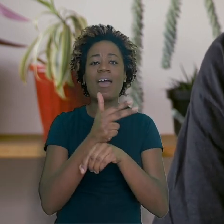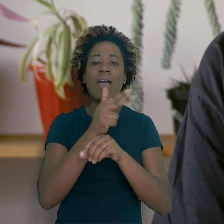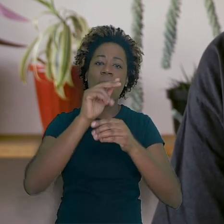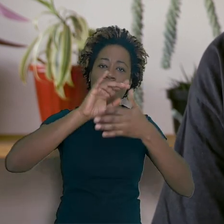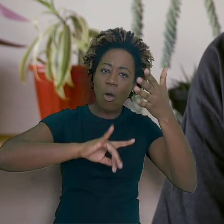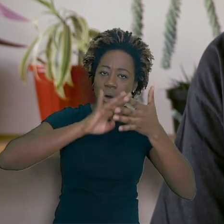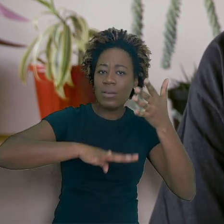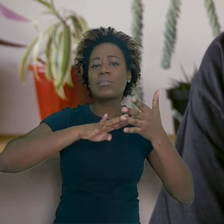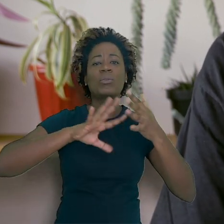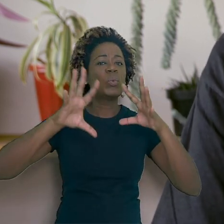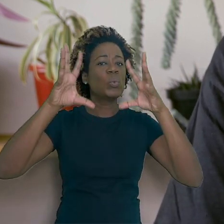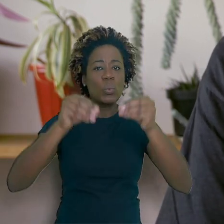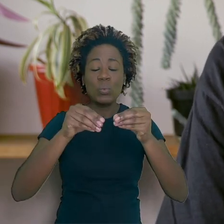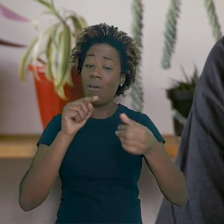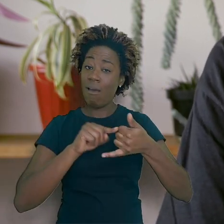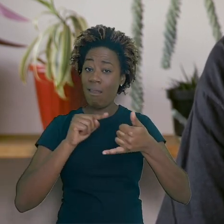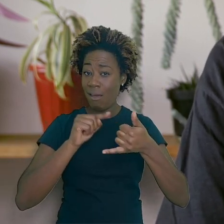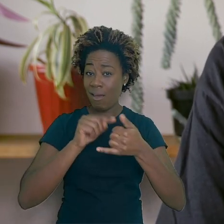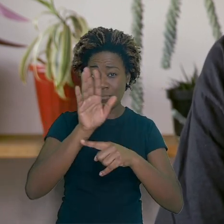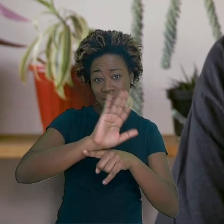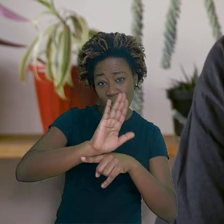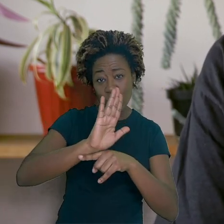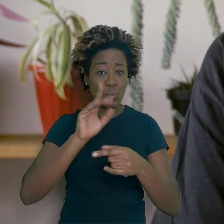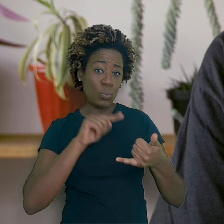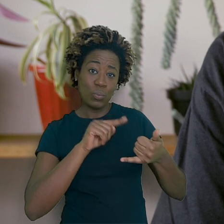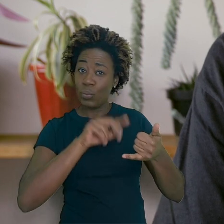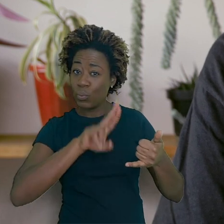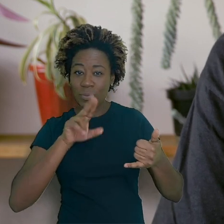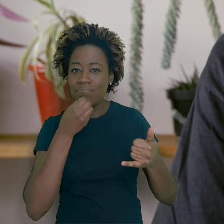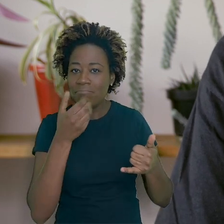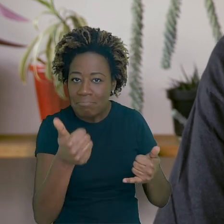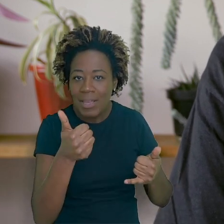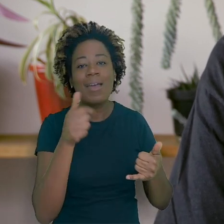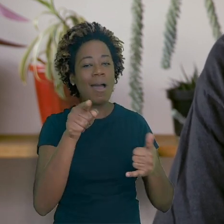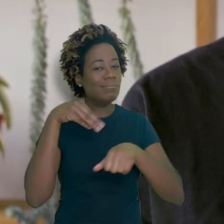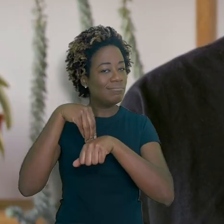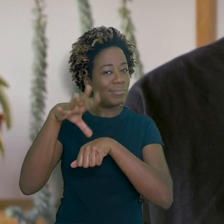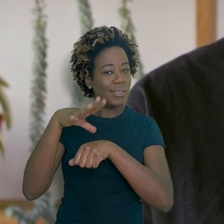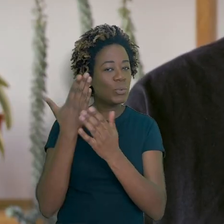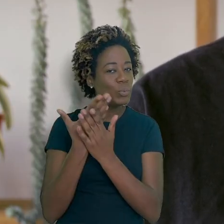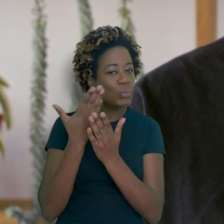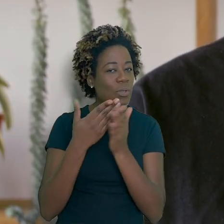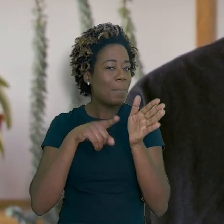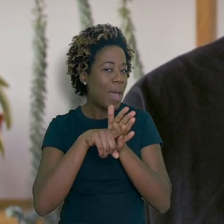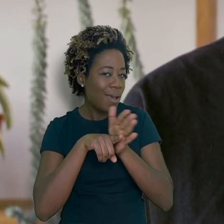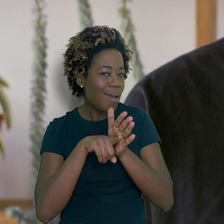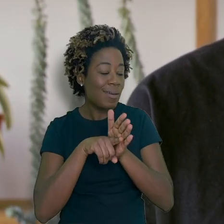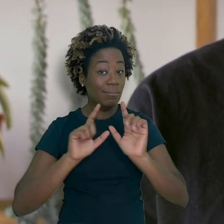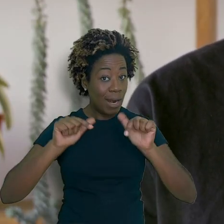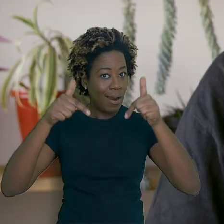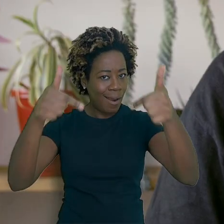com celular e editar. Então, eles fazem vídeos incríveis tudo a partir do celular. Então também, sempre minha dica, estude, pesquise